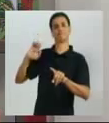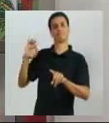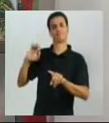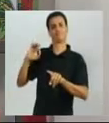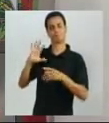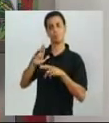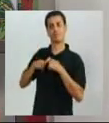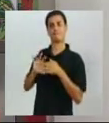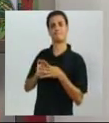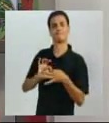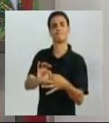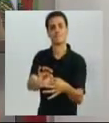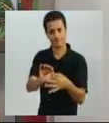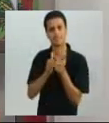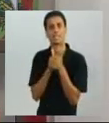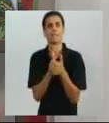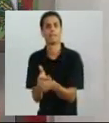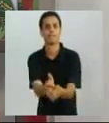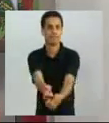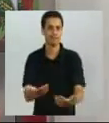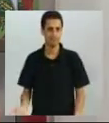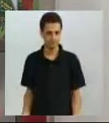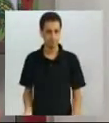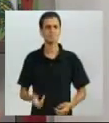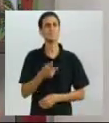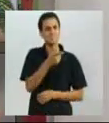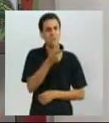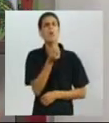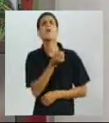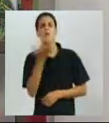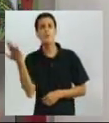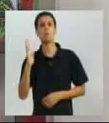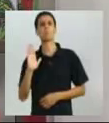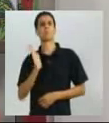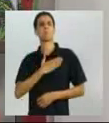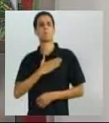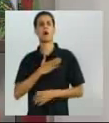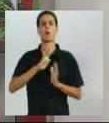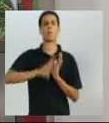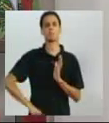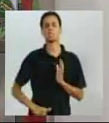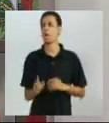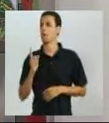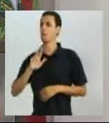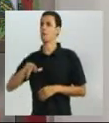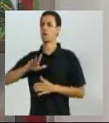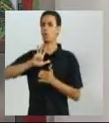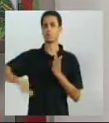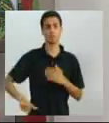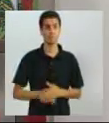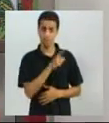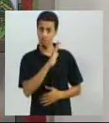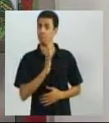o vereador Jens Mantel, que inclusive tem a pachorra de usar adesivo contra a corrupção, ele que usa adesivo contra a corrupção do seu partido no